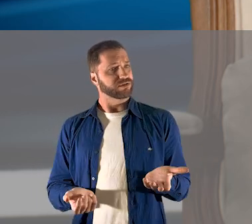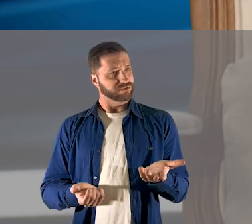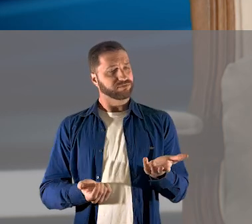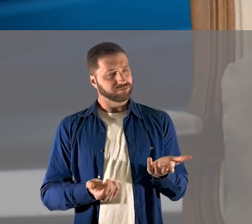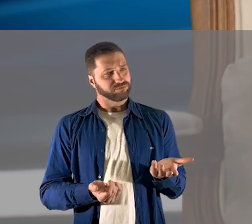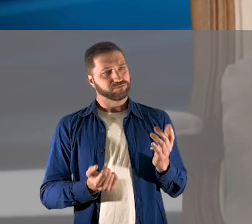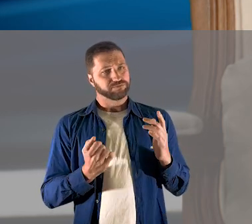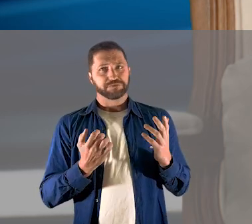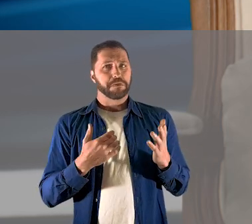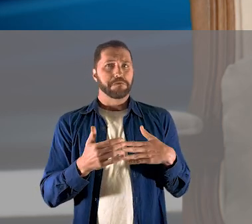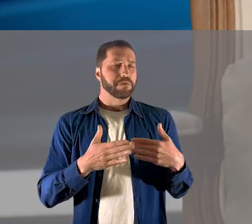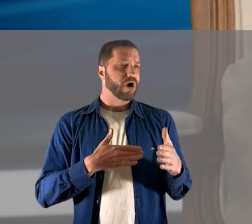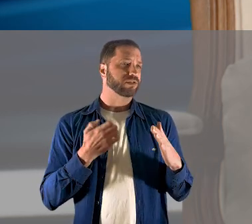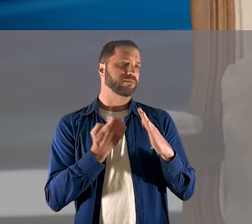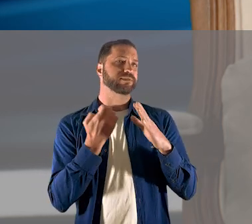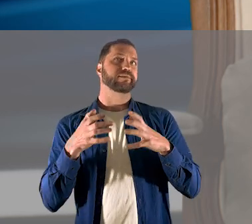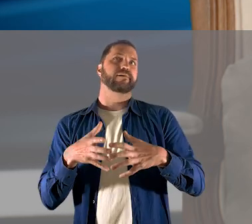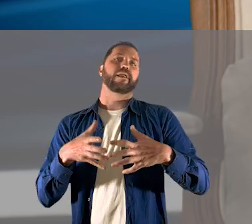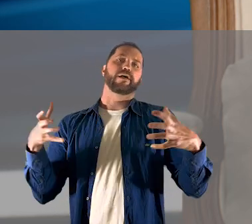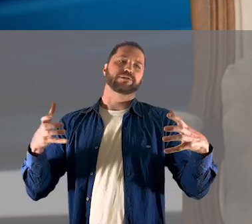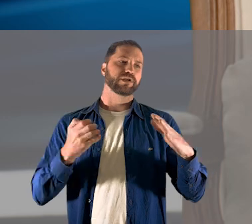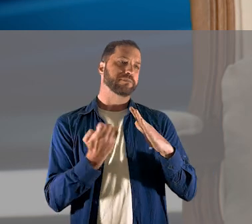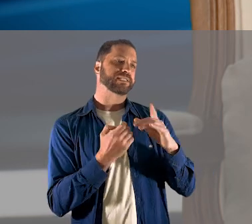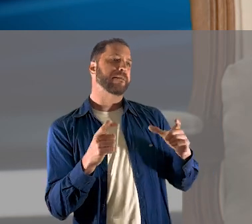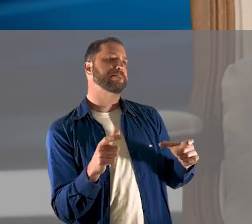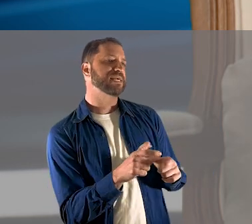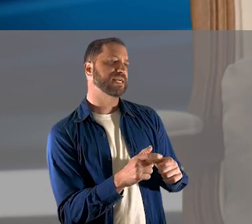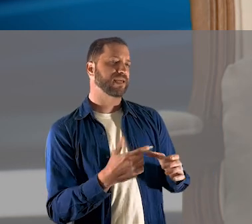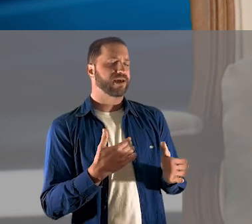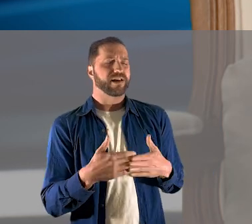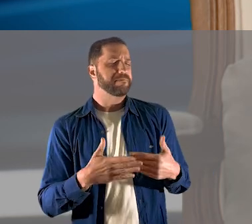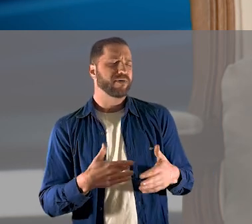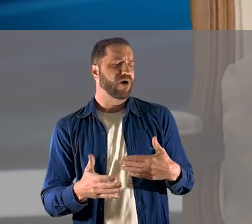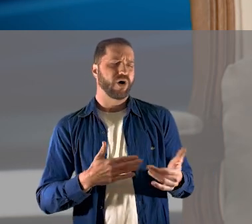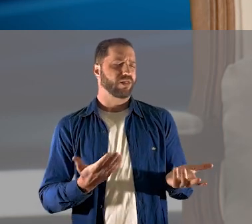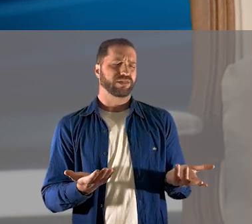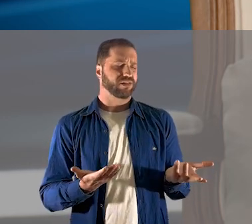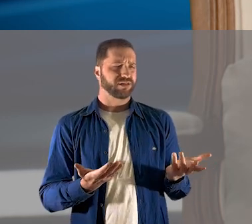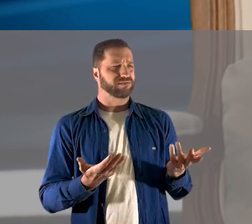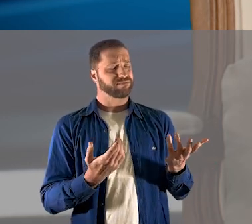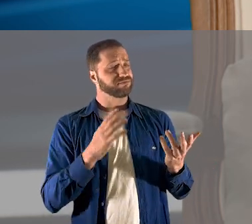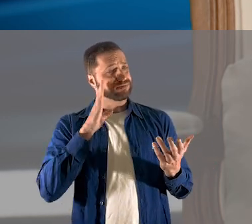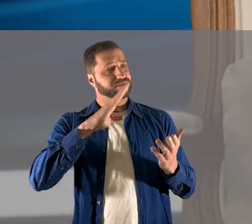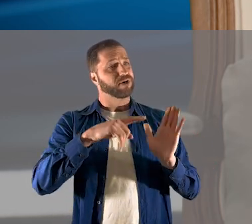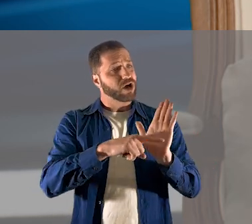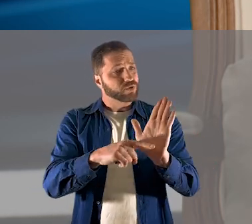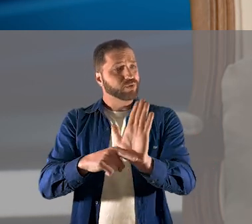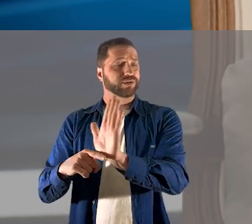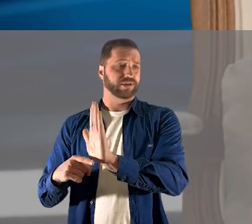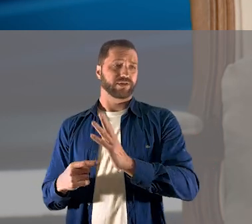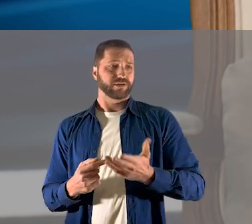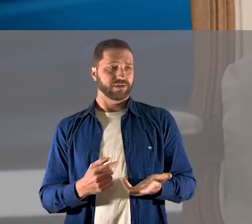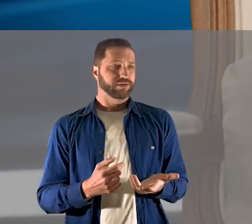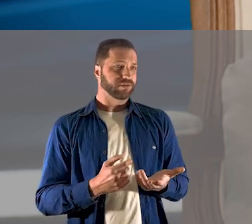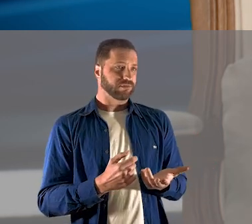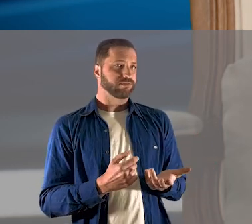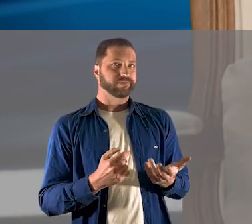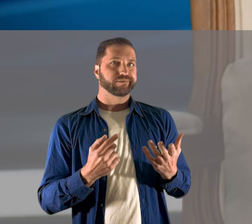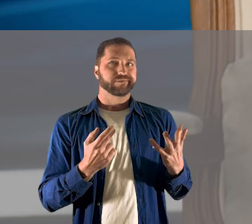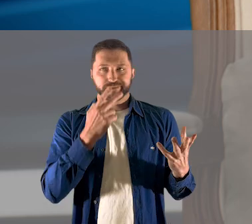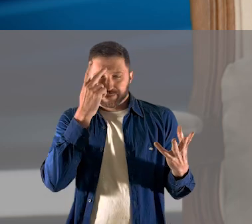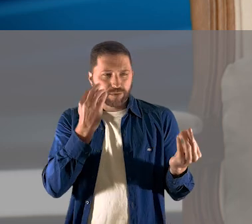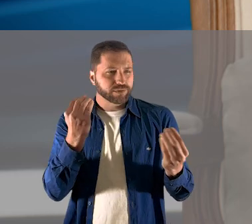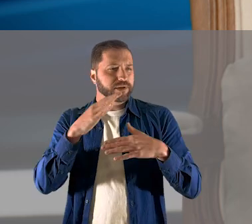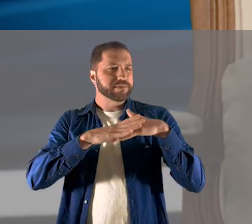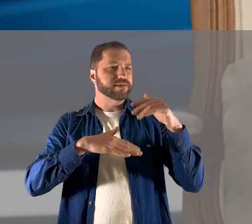é necessário nessas organizações seja ela pequeno ou grande pode ajudar fazendo que a pessoa sabe fazer